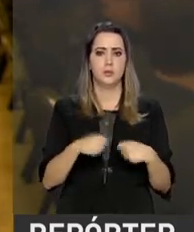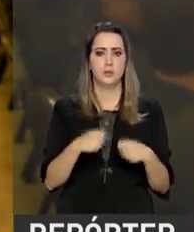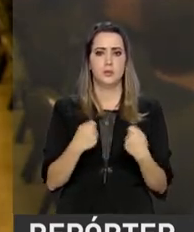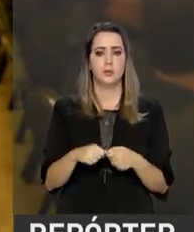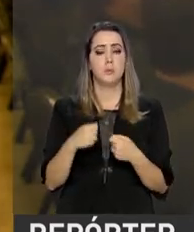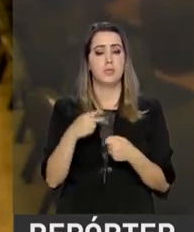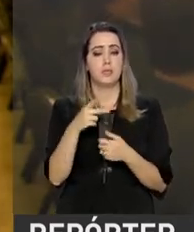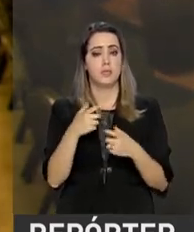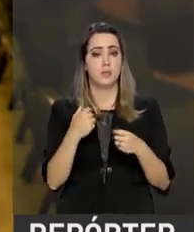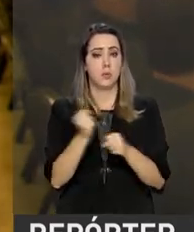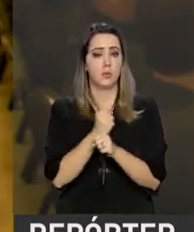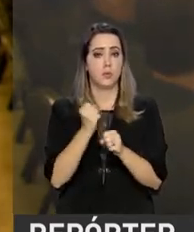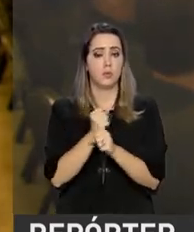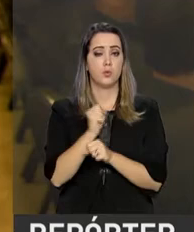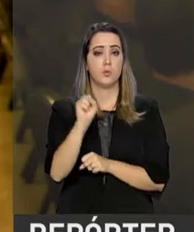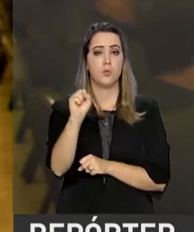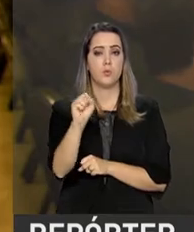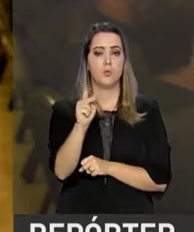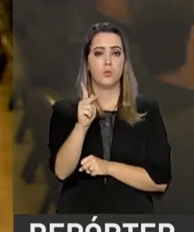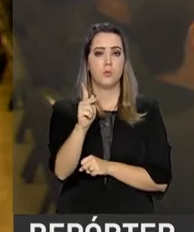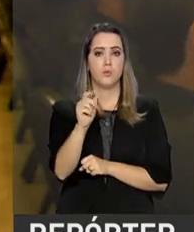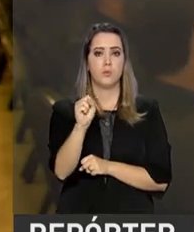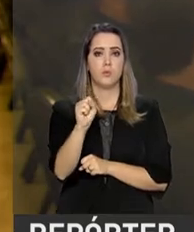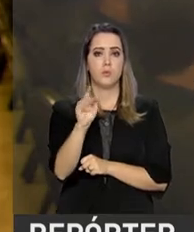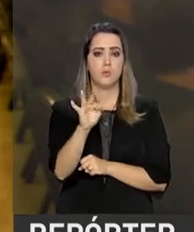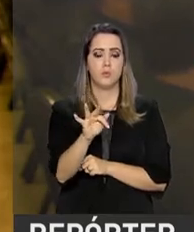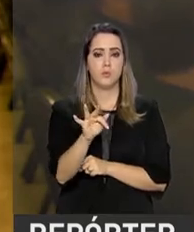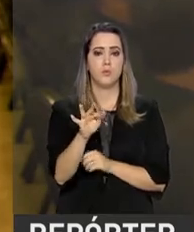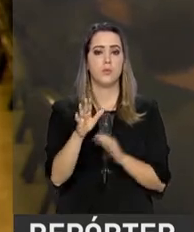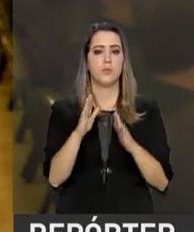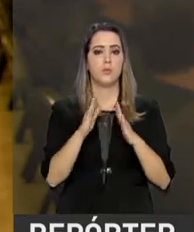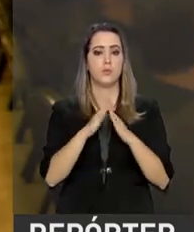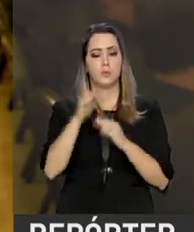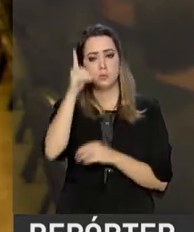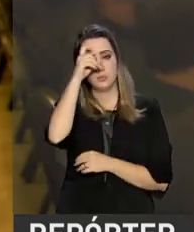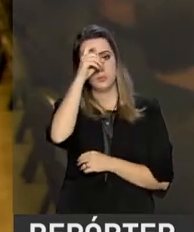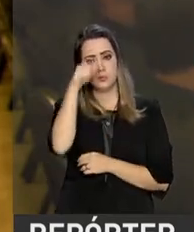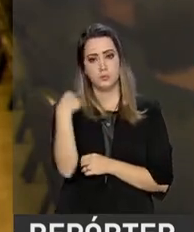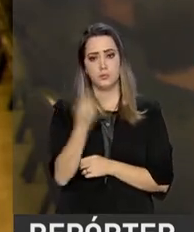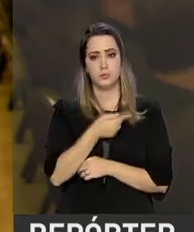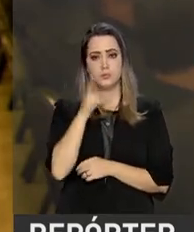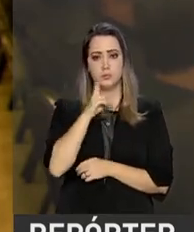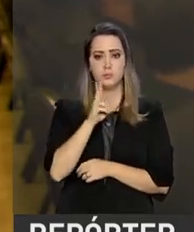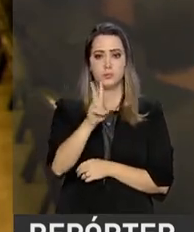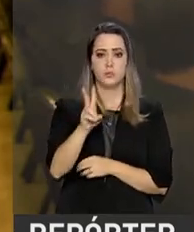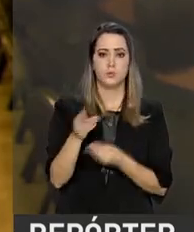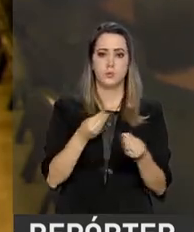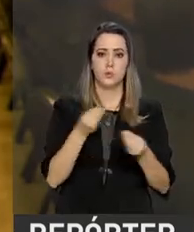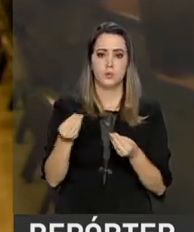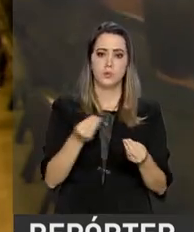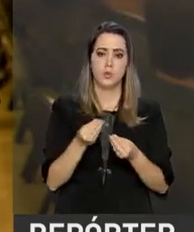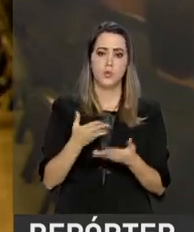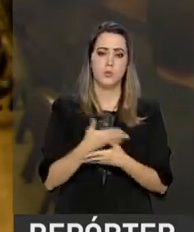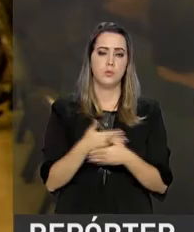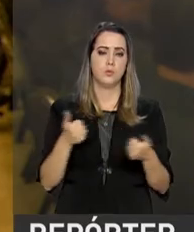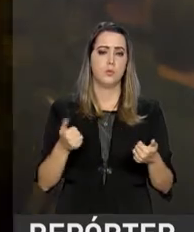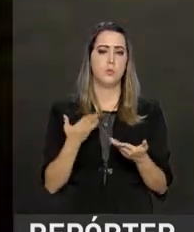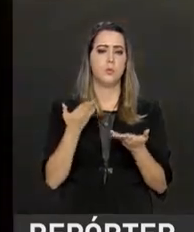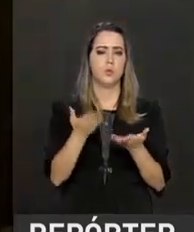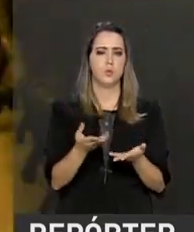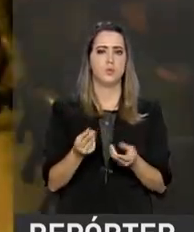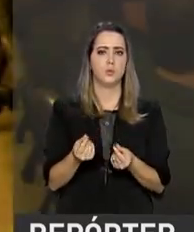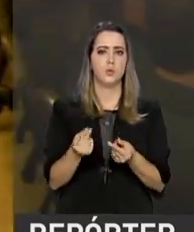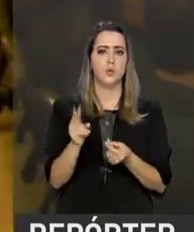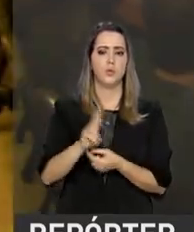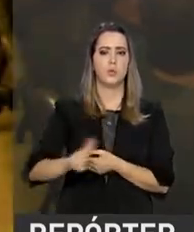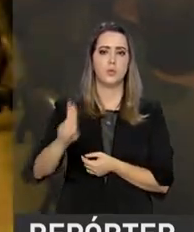é investimento em obra no nosso hospital enfim a gente vai fazer uma nova executiva para ver de que forma que a gente pode investir esses recursos